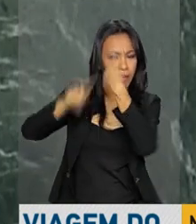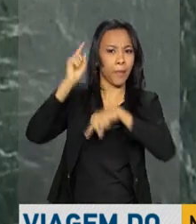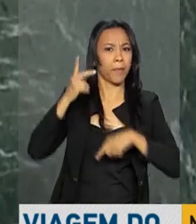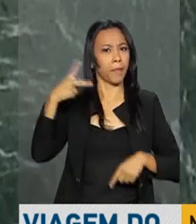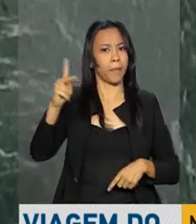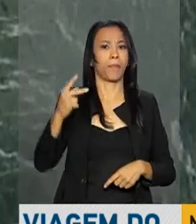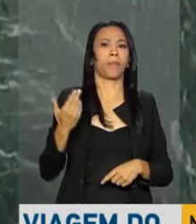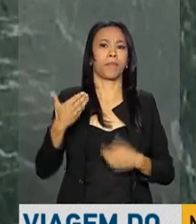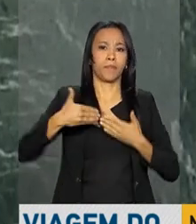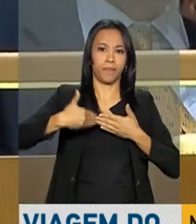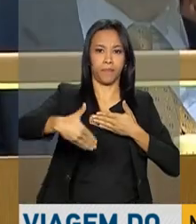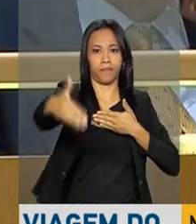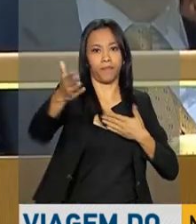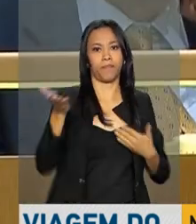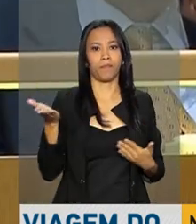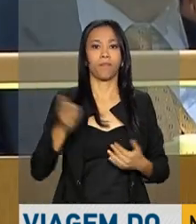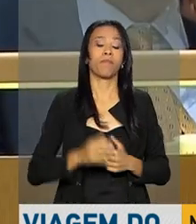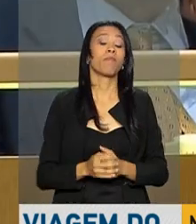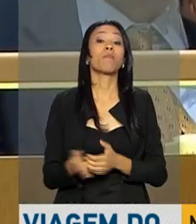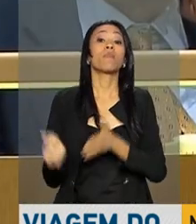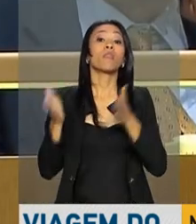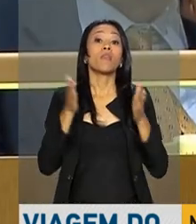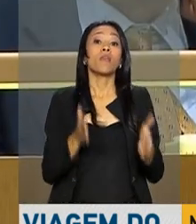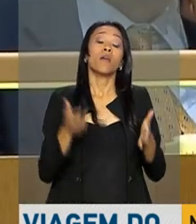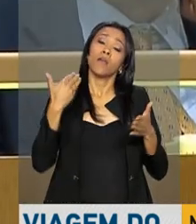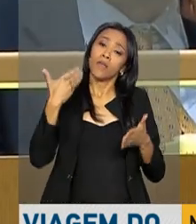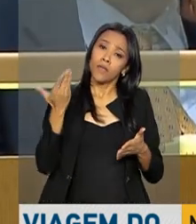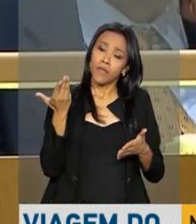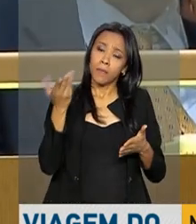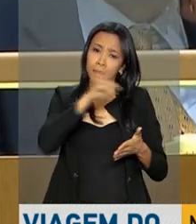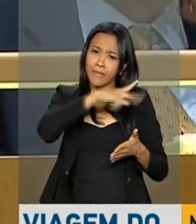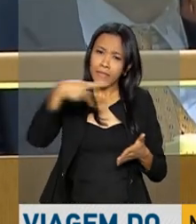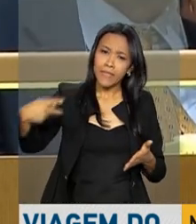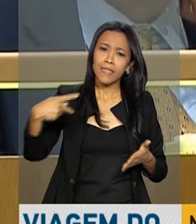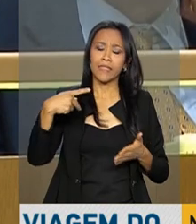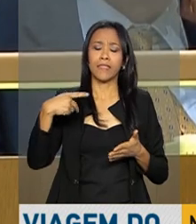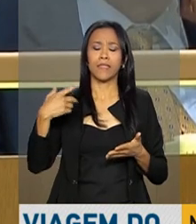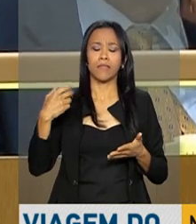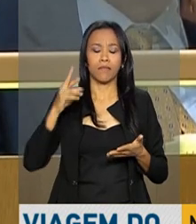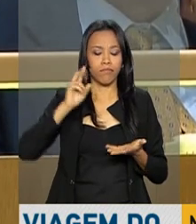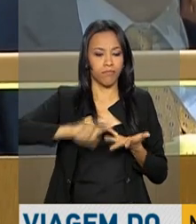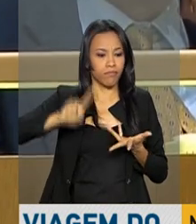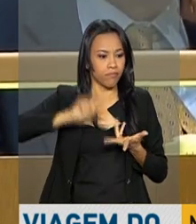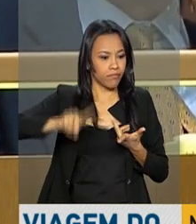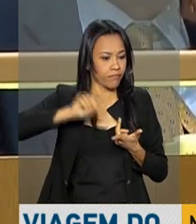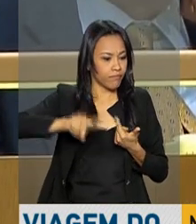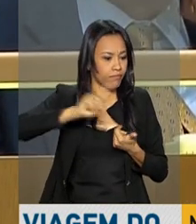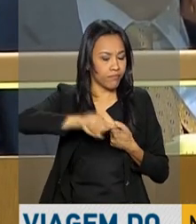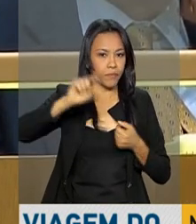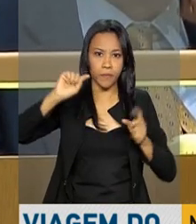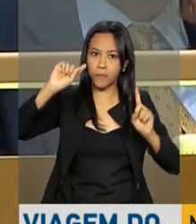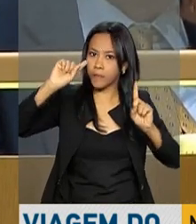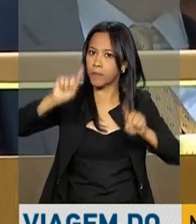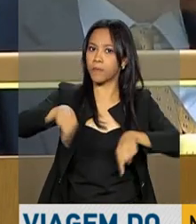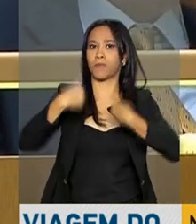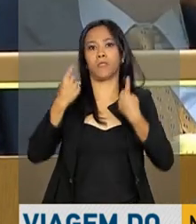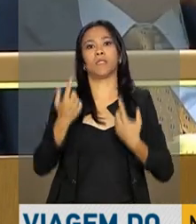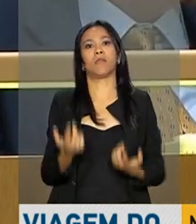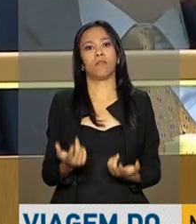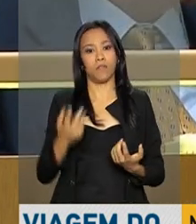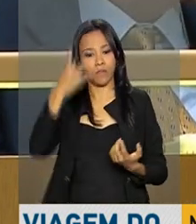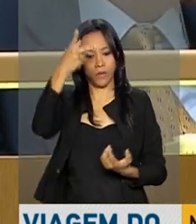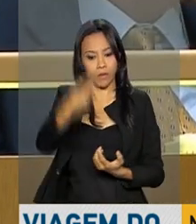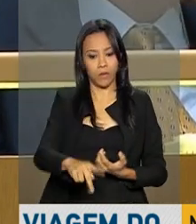mandato. Senhor presidente, têm sido muitos os desafios enfrentados pelas